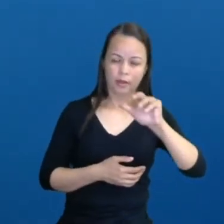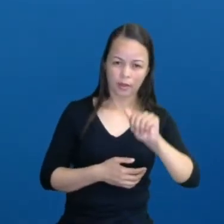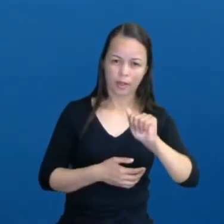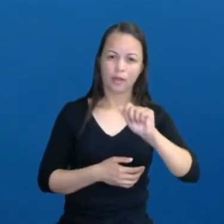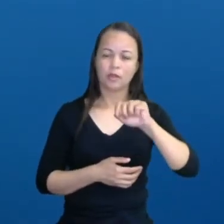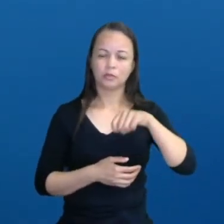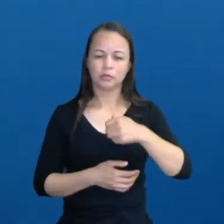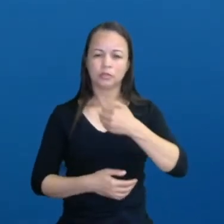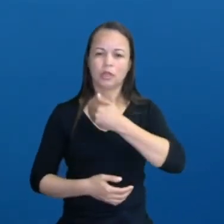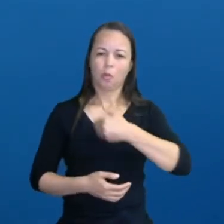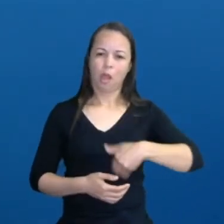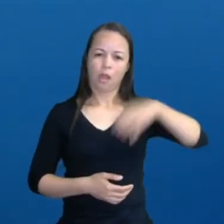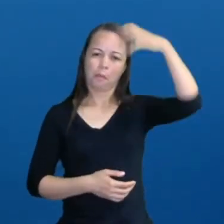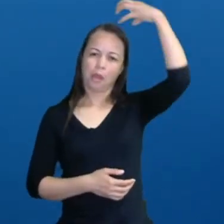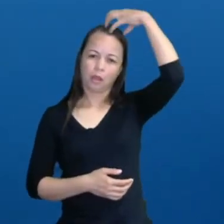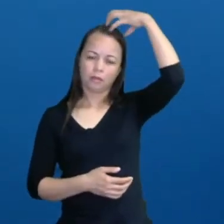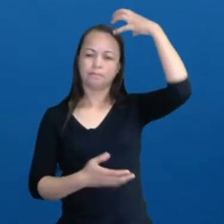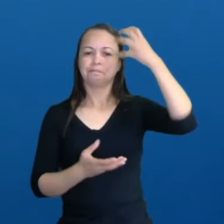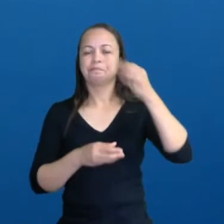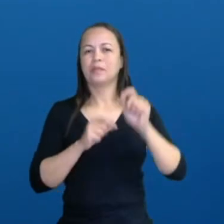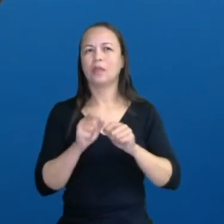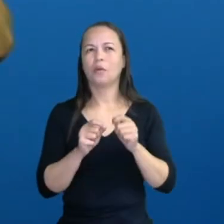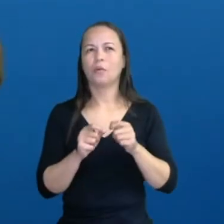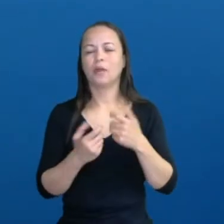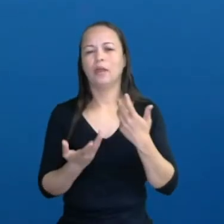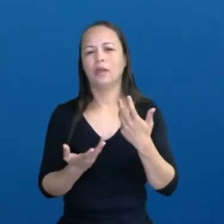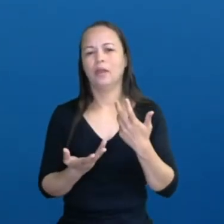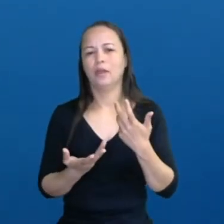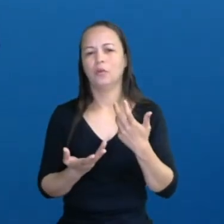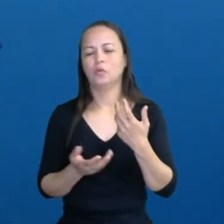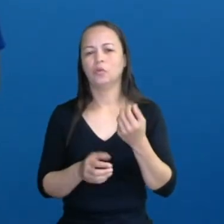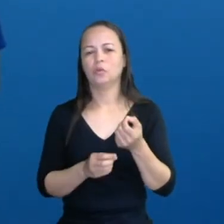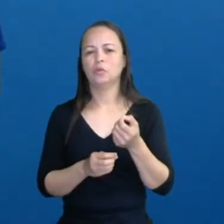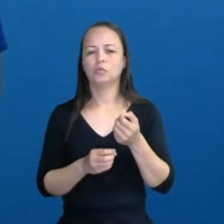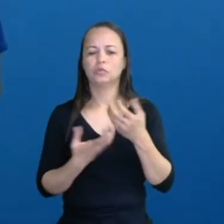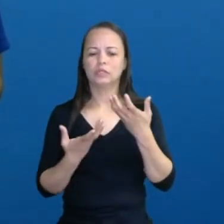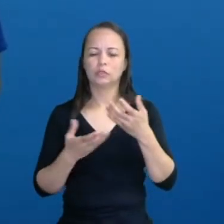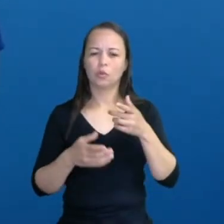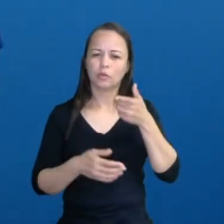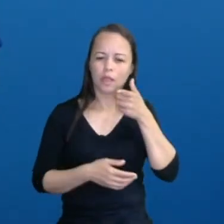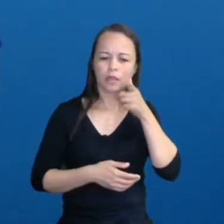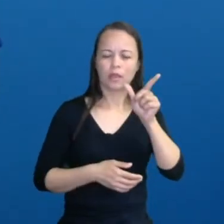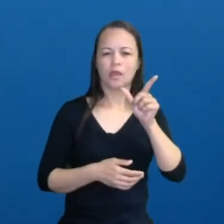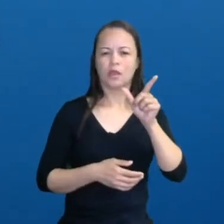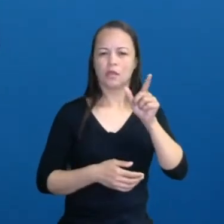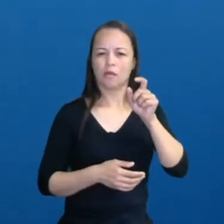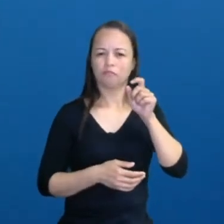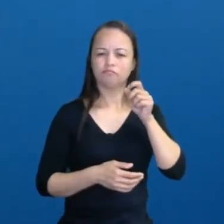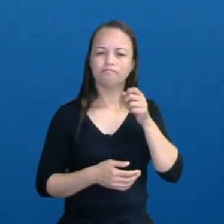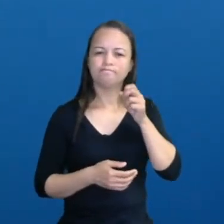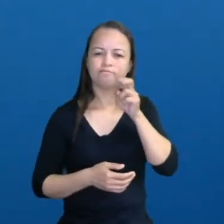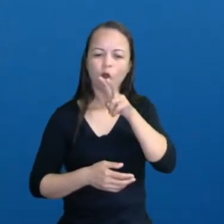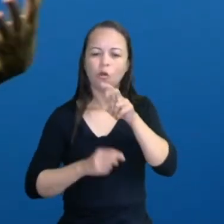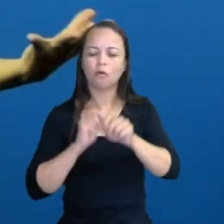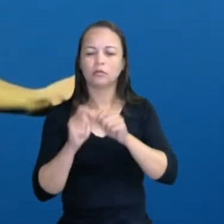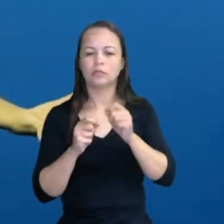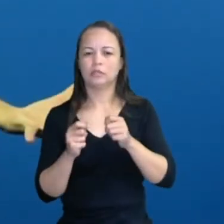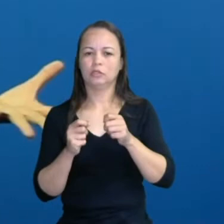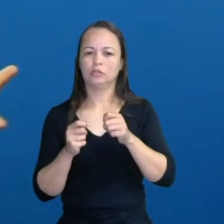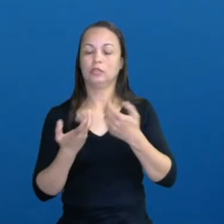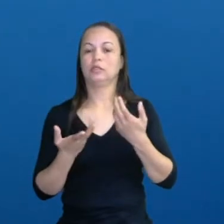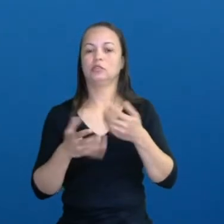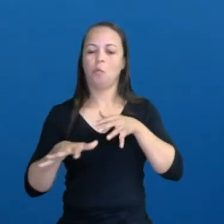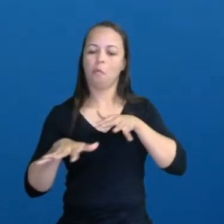é o setor que ganha força durante esse movimento liberal,